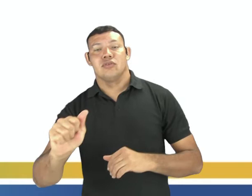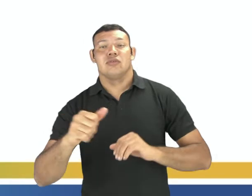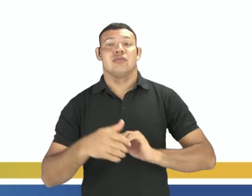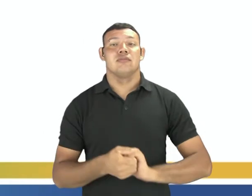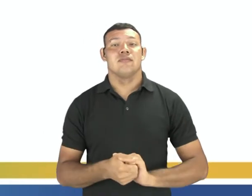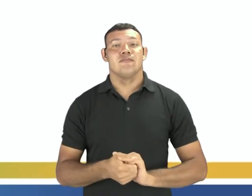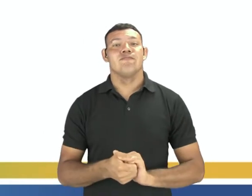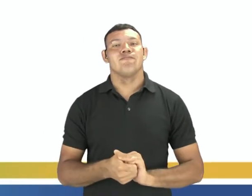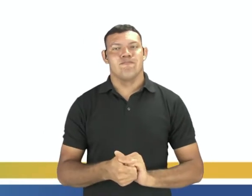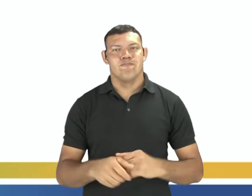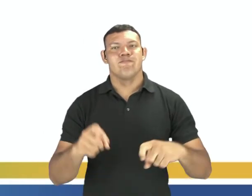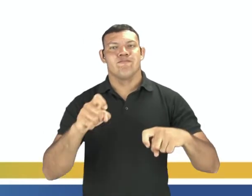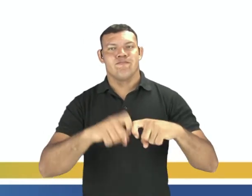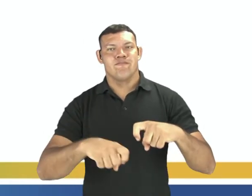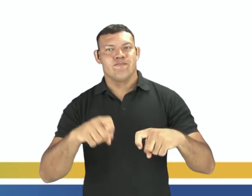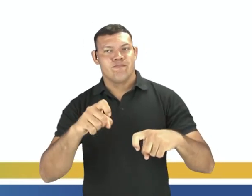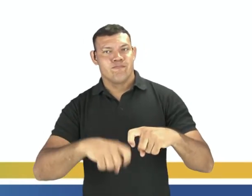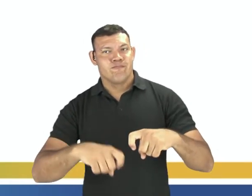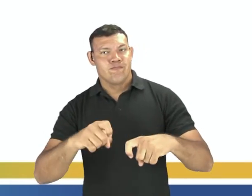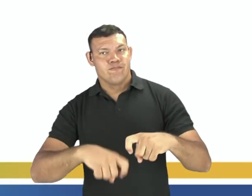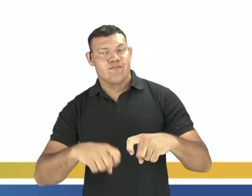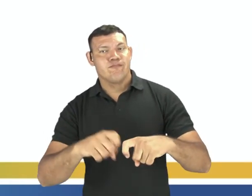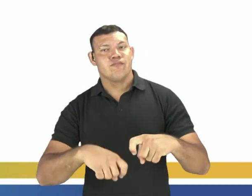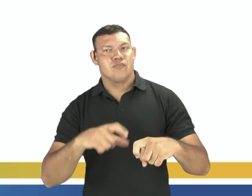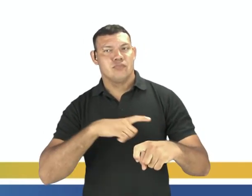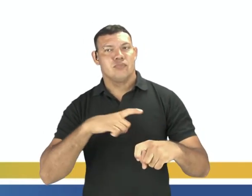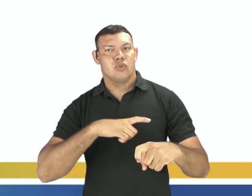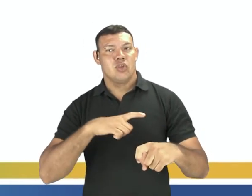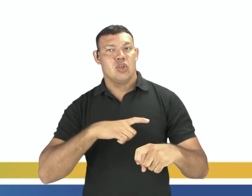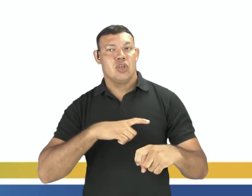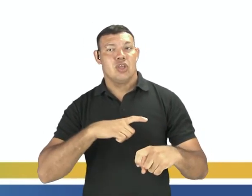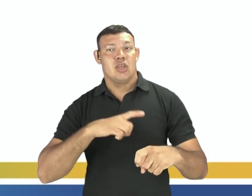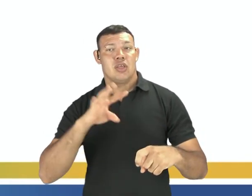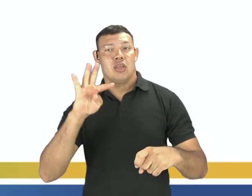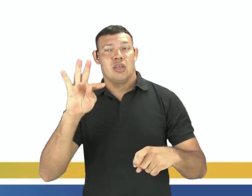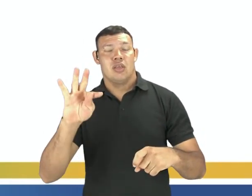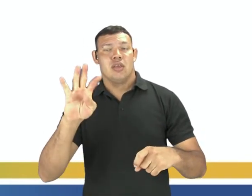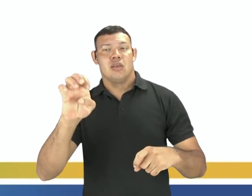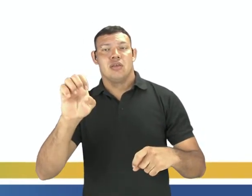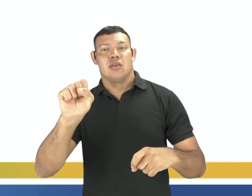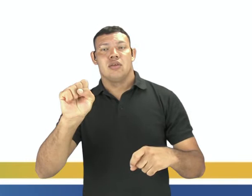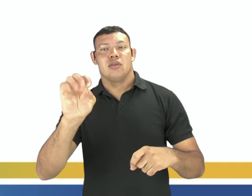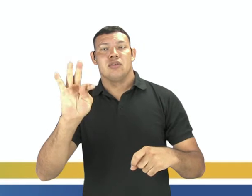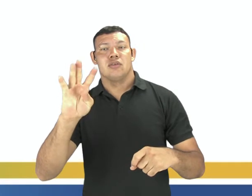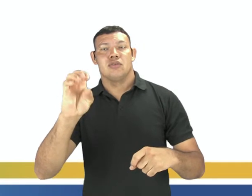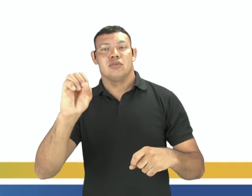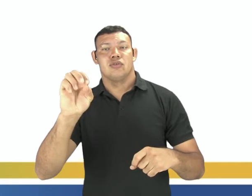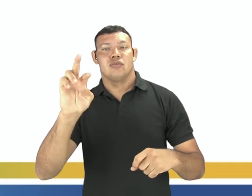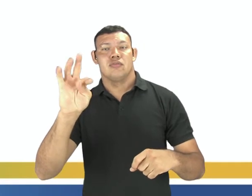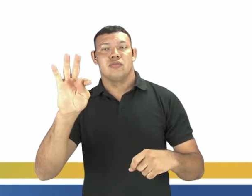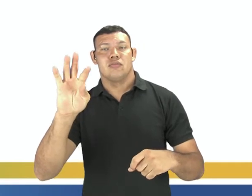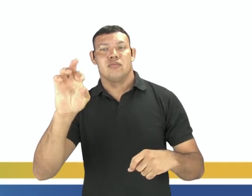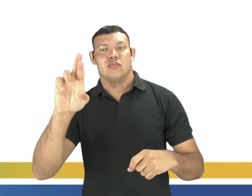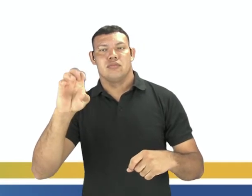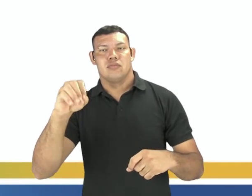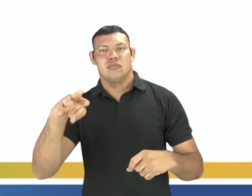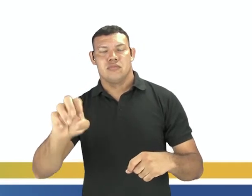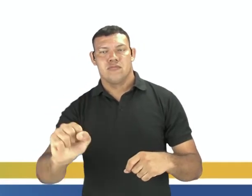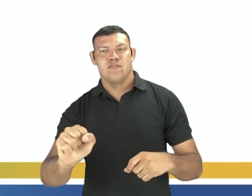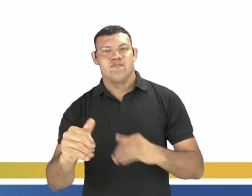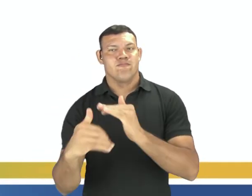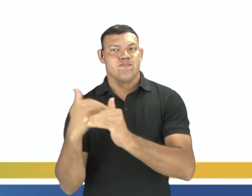ocorre a produção de testosterona. Na puberdade, esse hormônio leva ao desenvolvimento